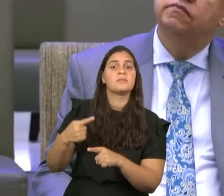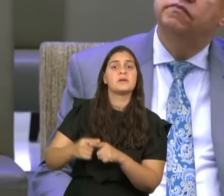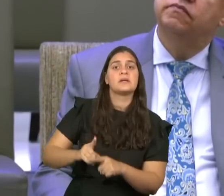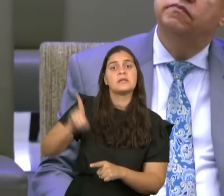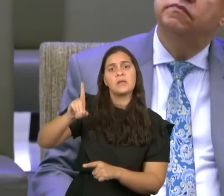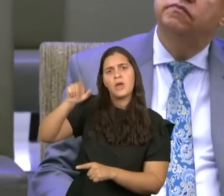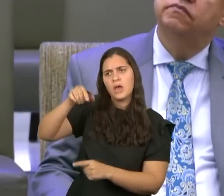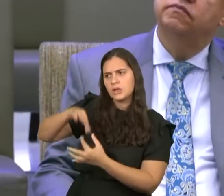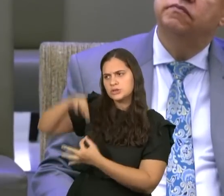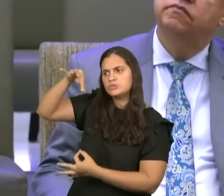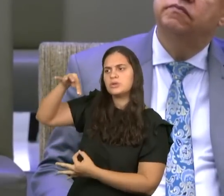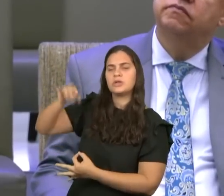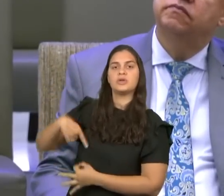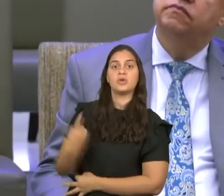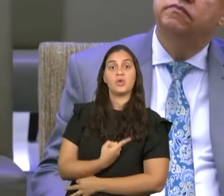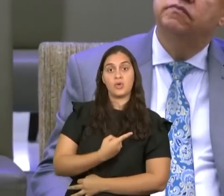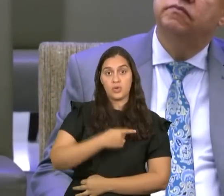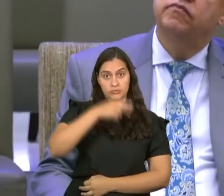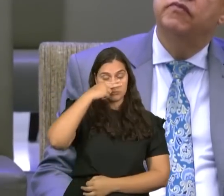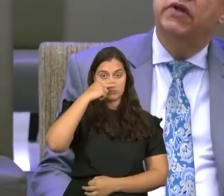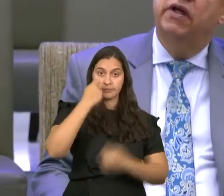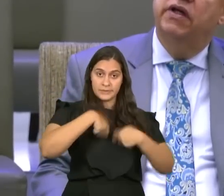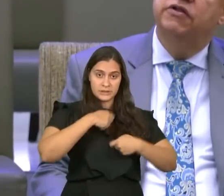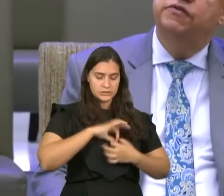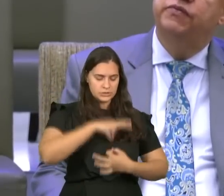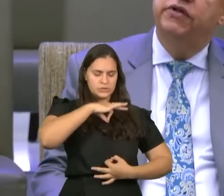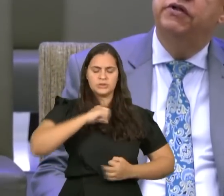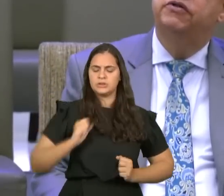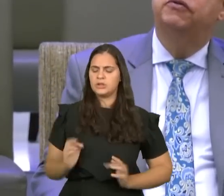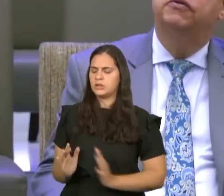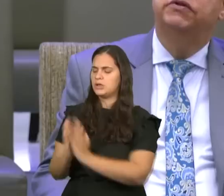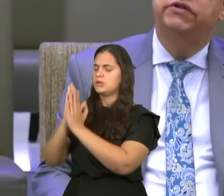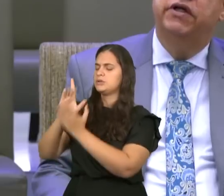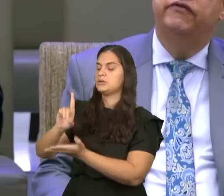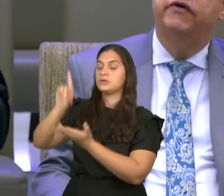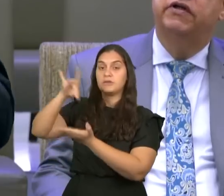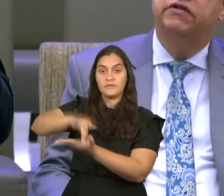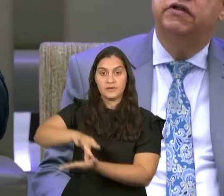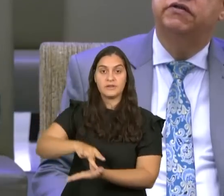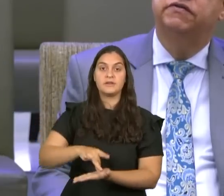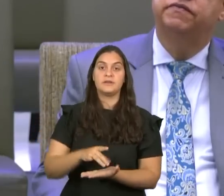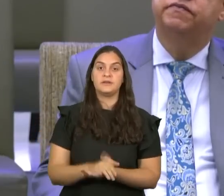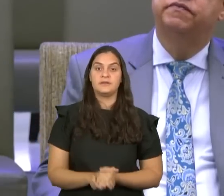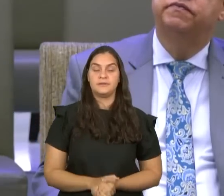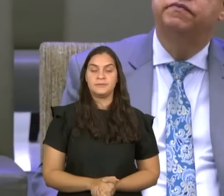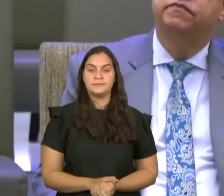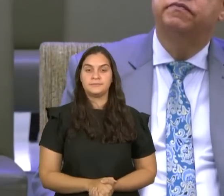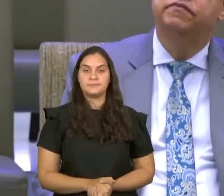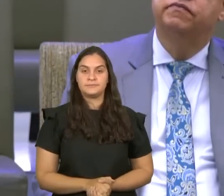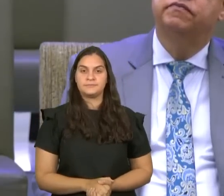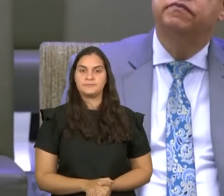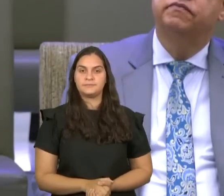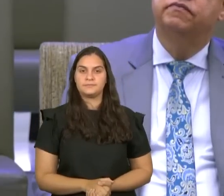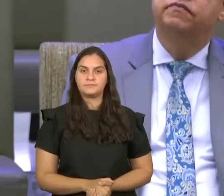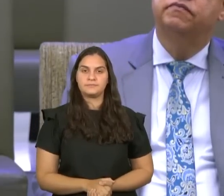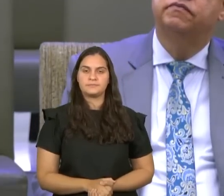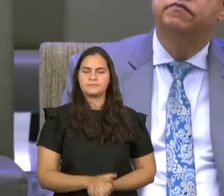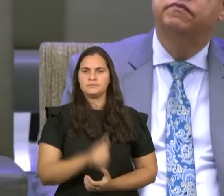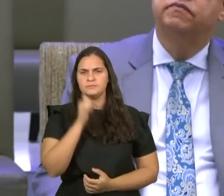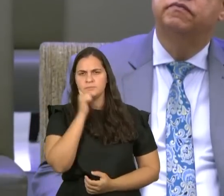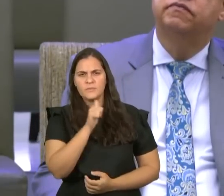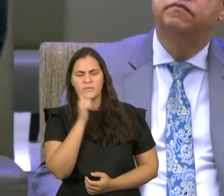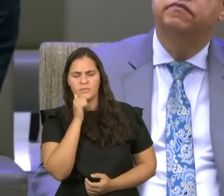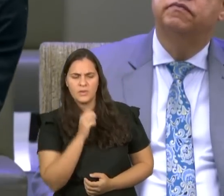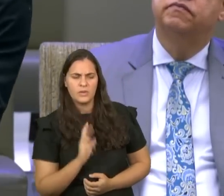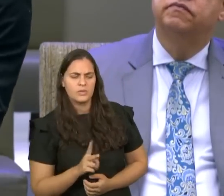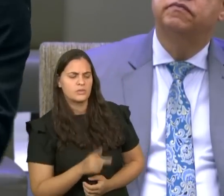que os seus Adoradores o adorem em espírito e em verdade a mulher continua